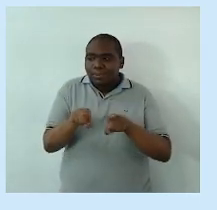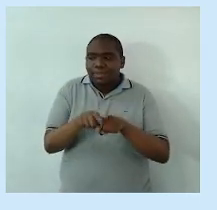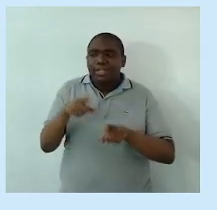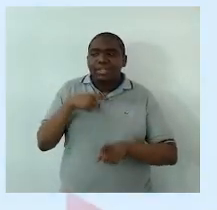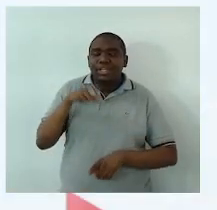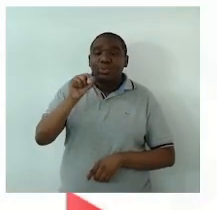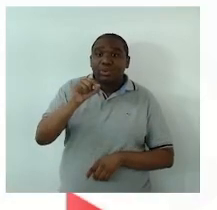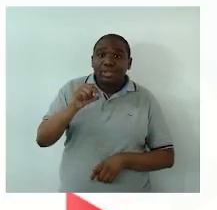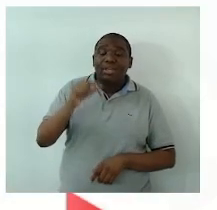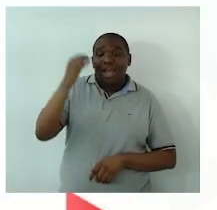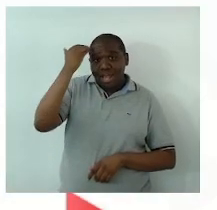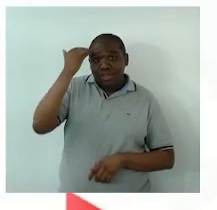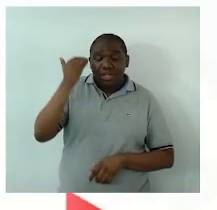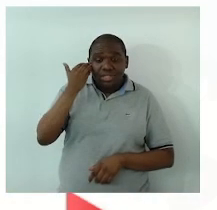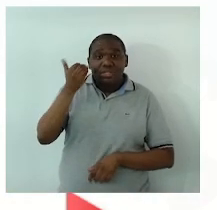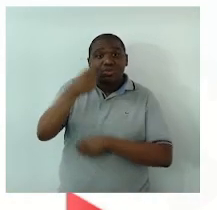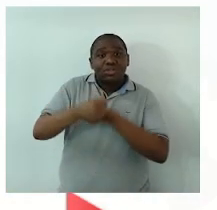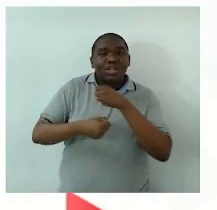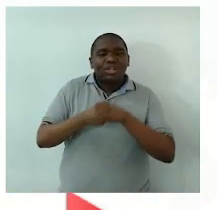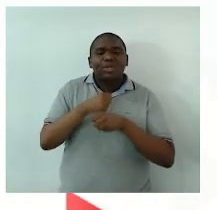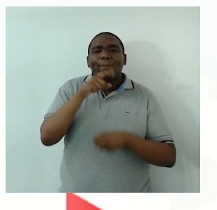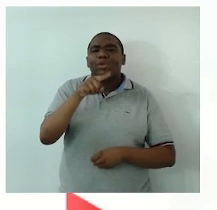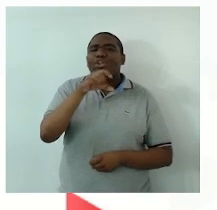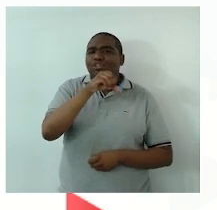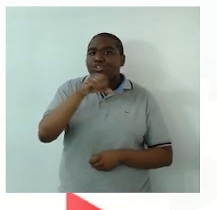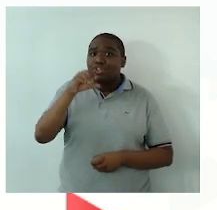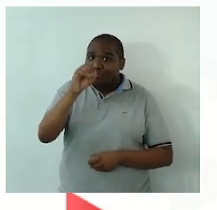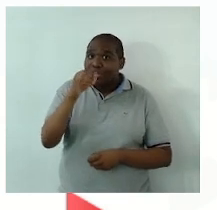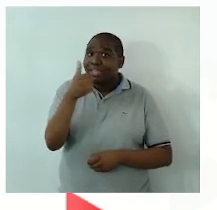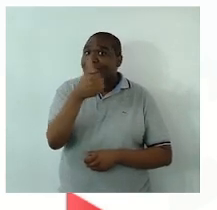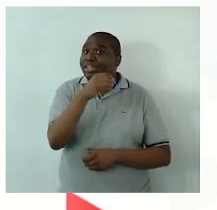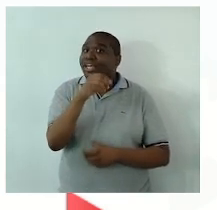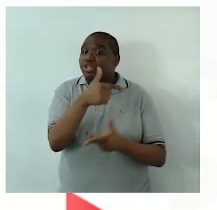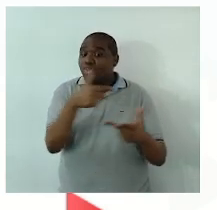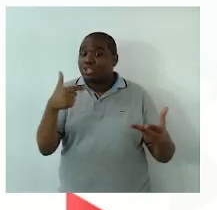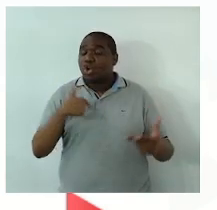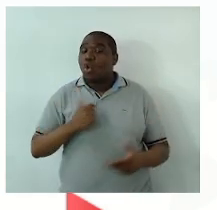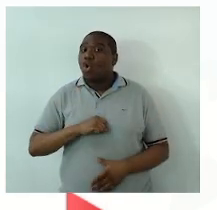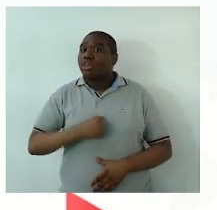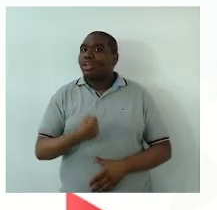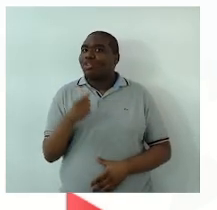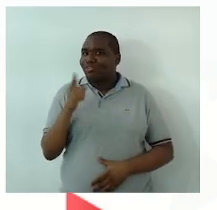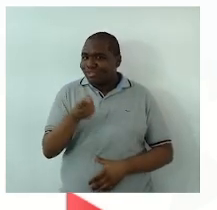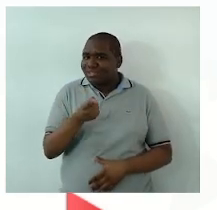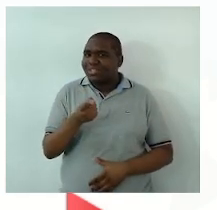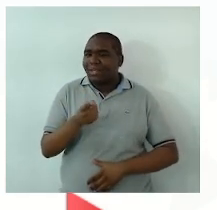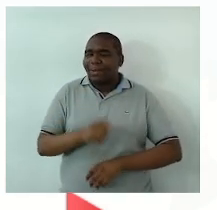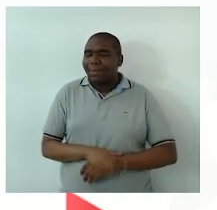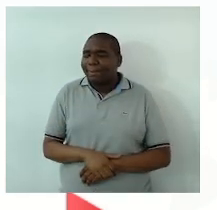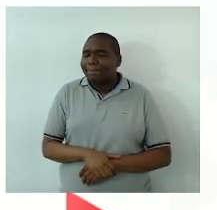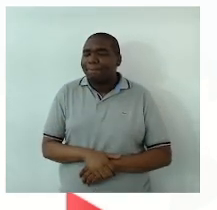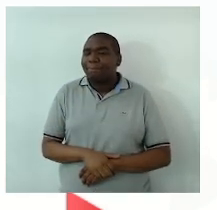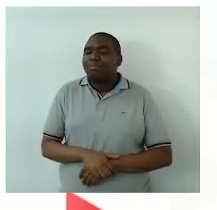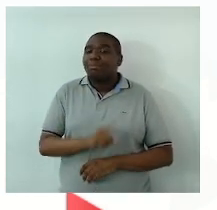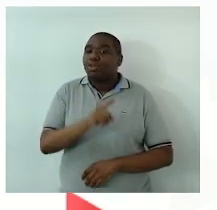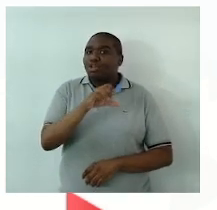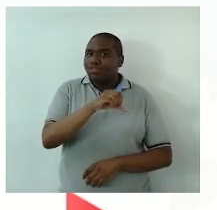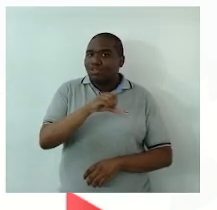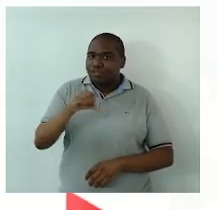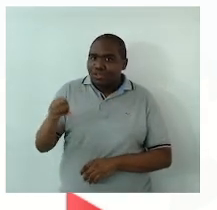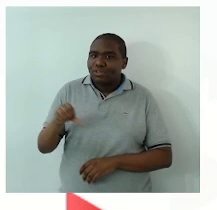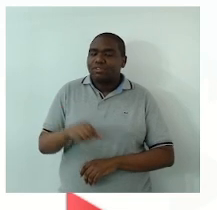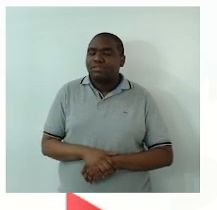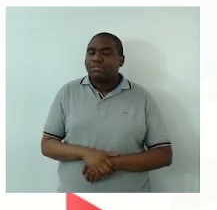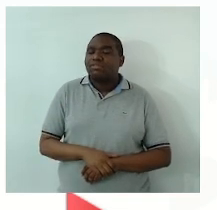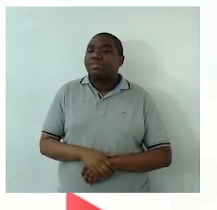clássico adolescente dos anos 90, né, 10 coisas que eu odeio em você. 10 Things I Hate About You, de 1999.